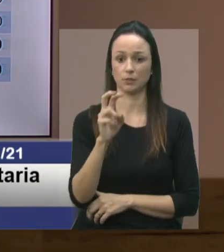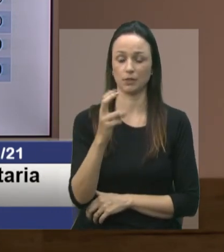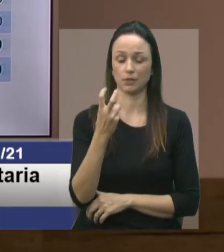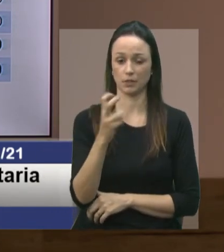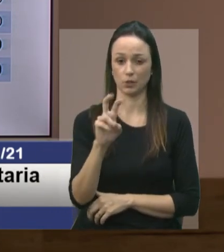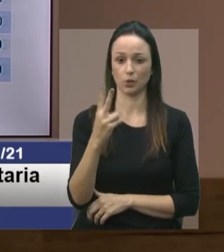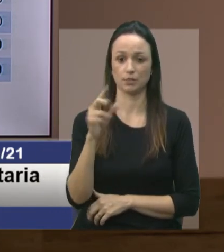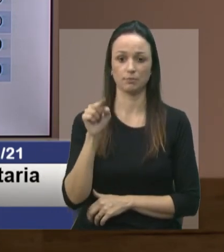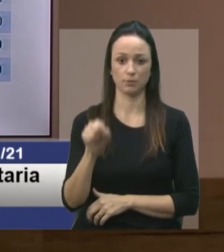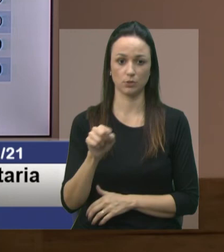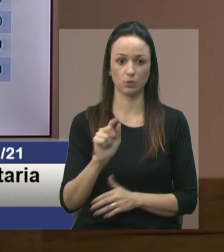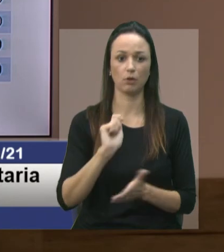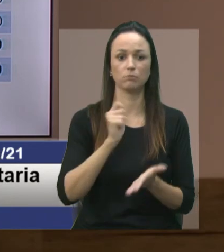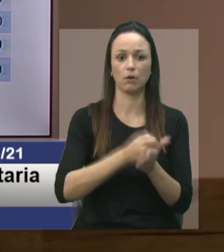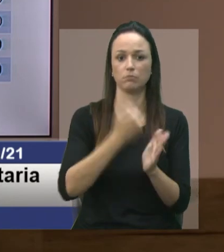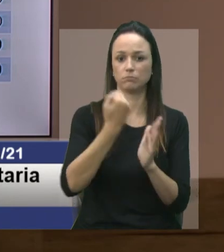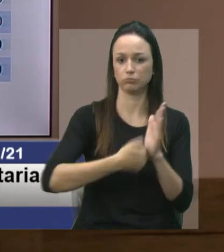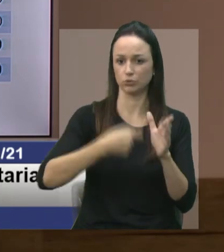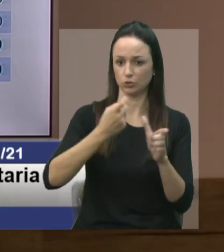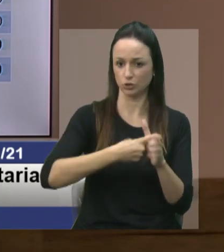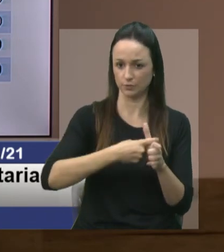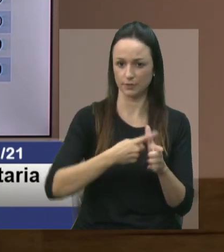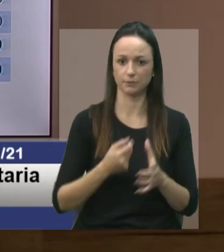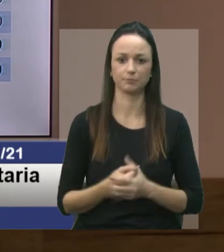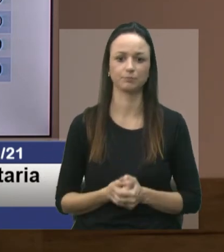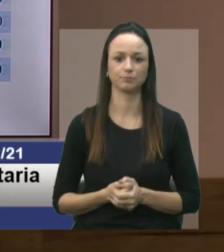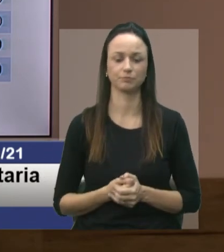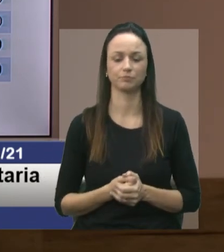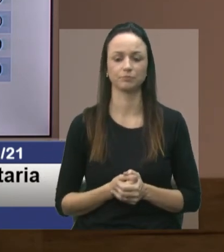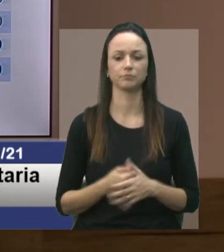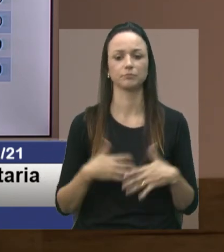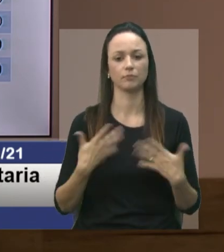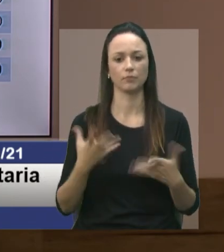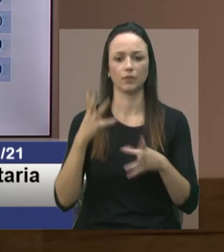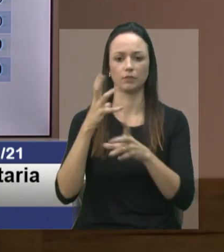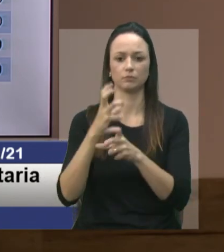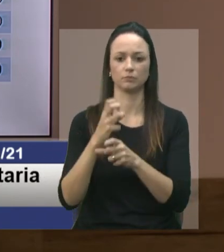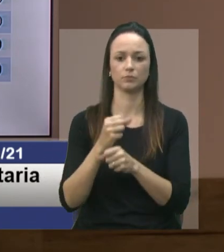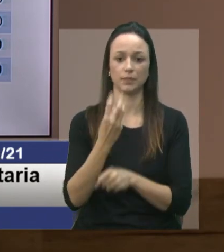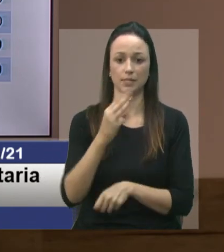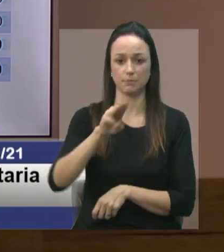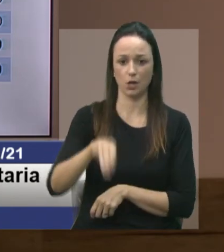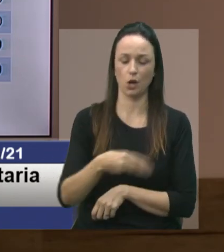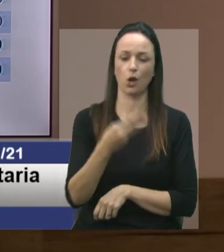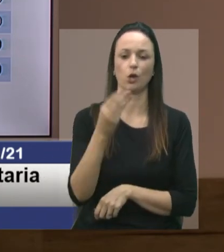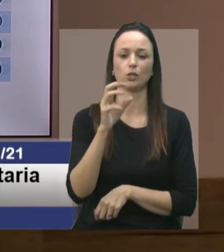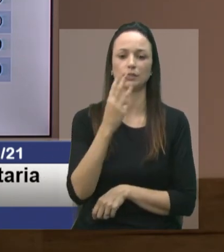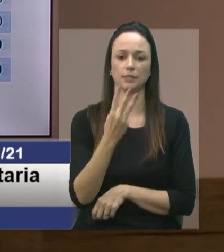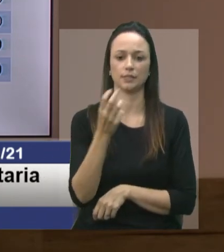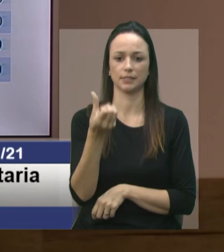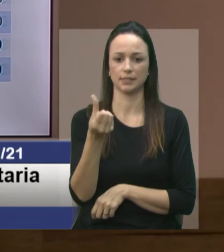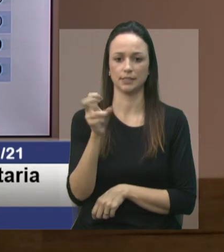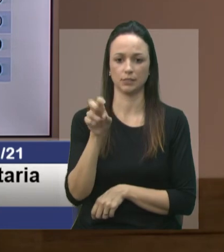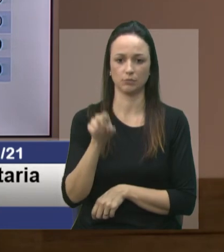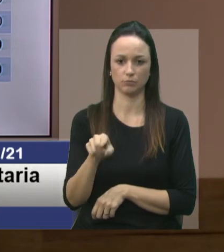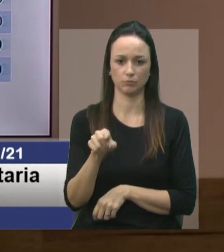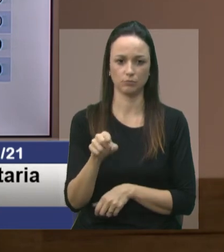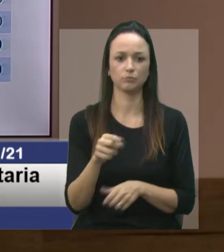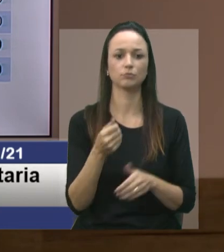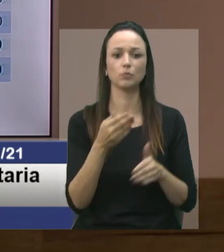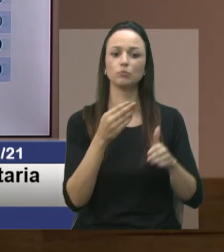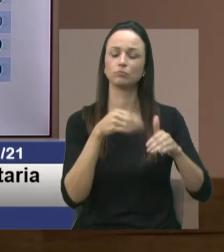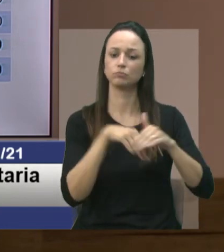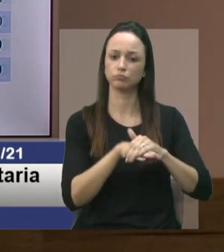R$ 11.352.000 com amortização da dívida. Estamos estimando o valor de R$ 3.355.000 para a reserva de